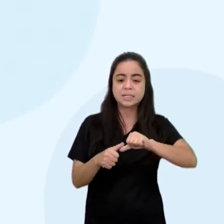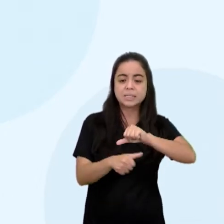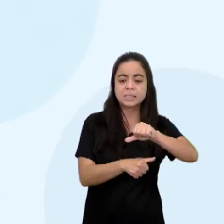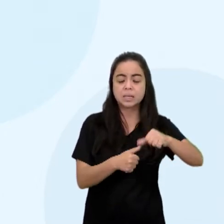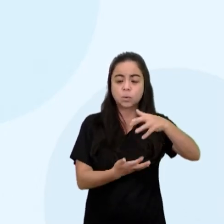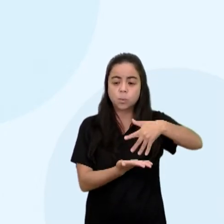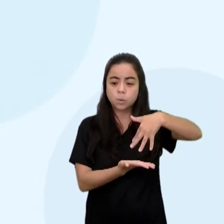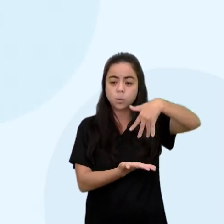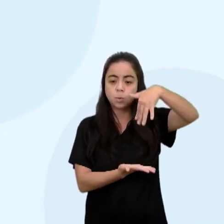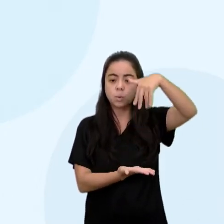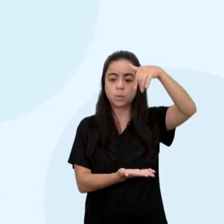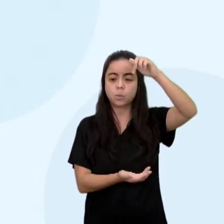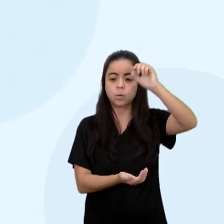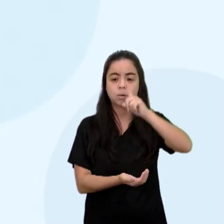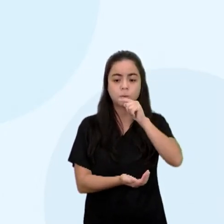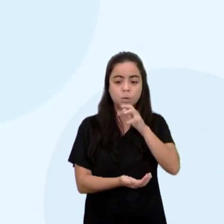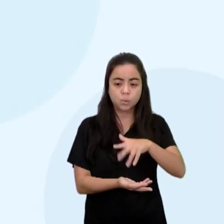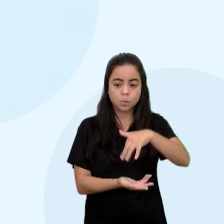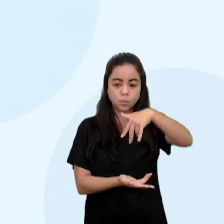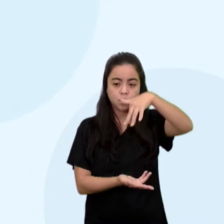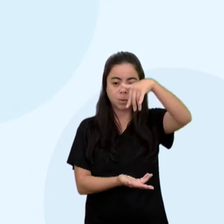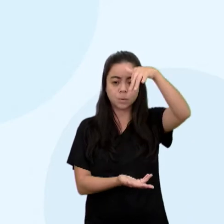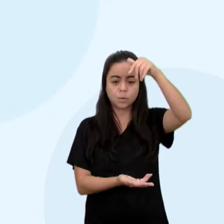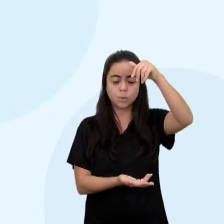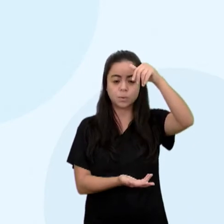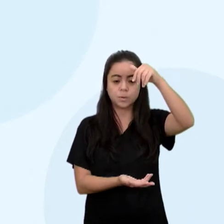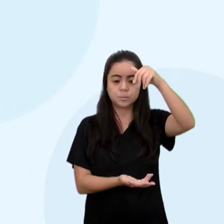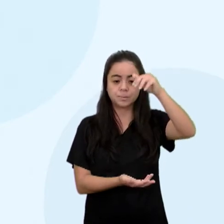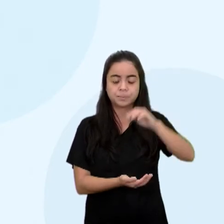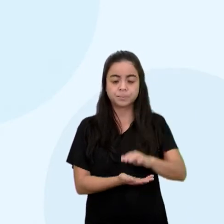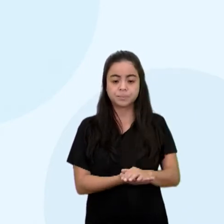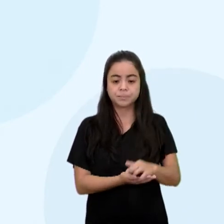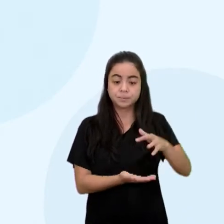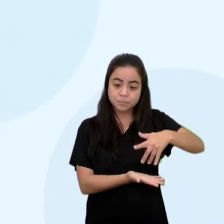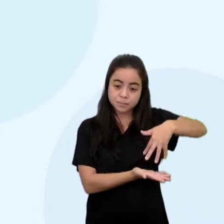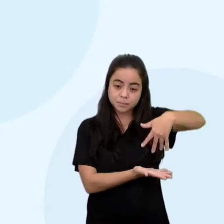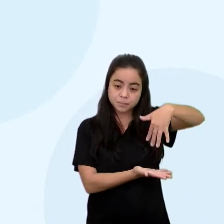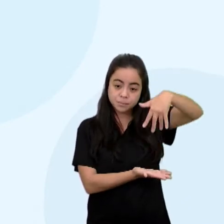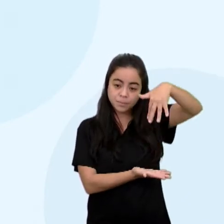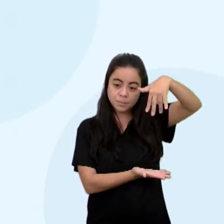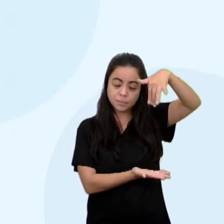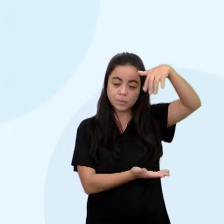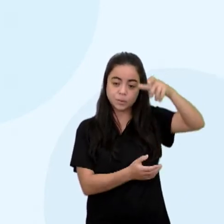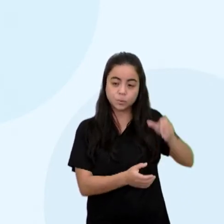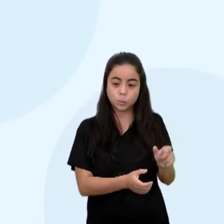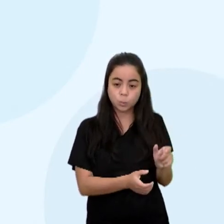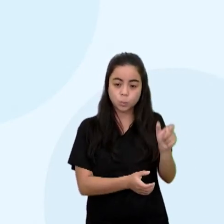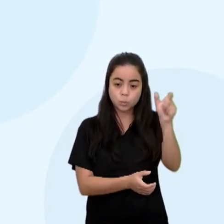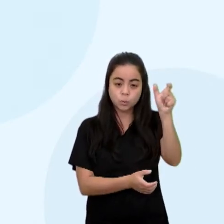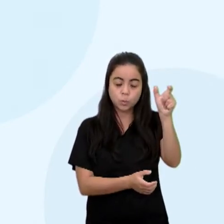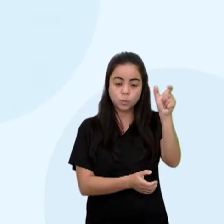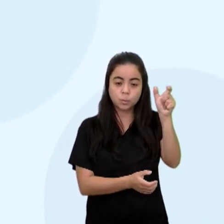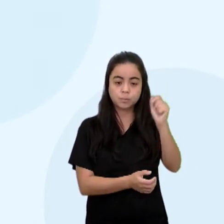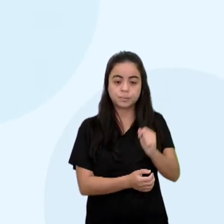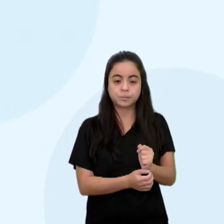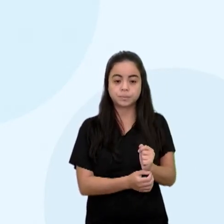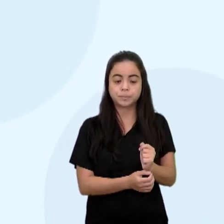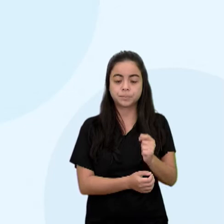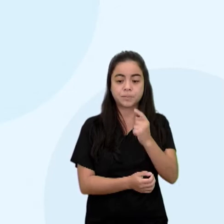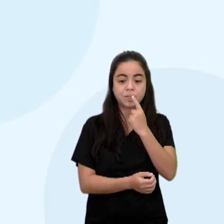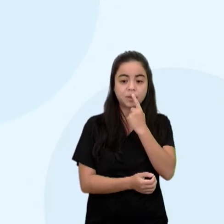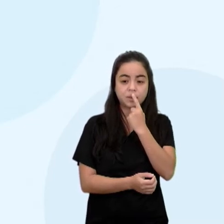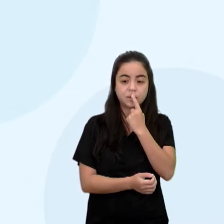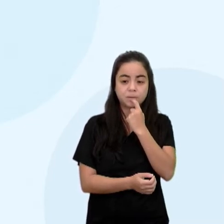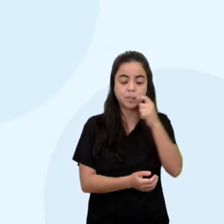vapor. Transformando em vapor, ó, este vapor ele começa a subir por essa tubulação aqui, ó, setinha branca.